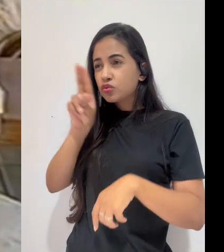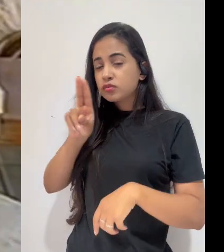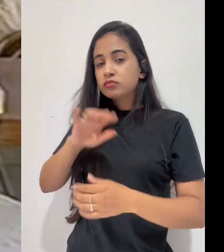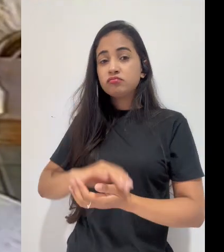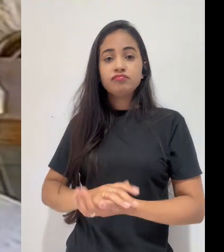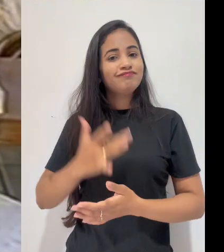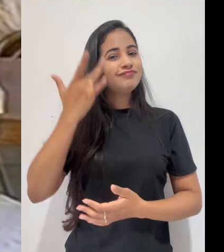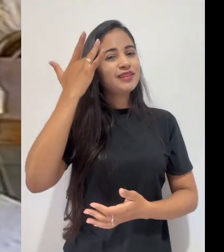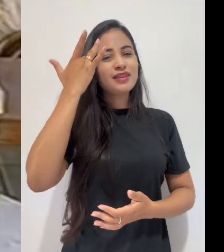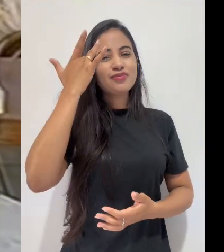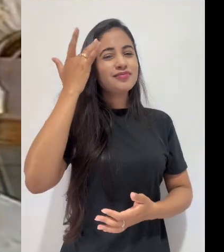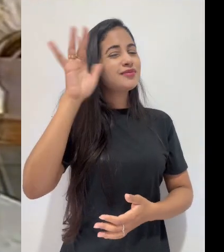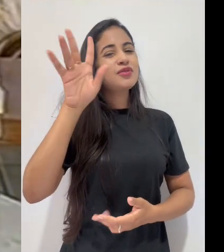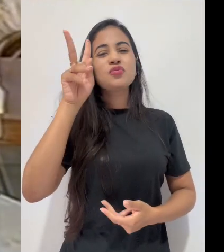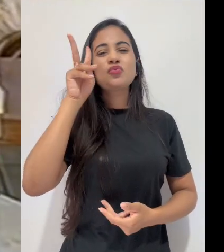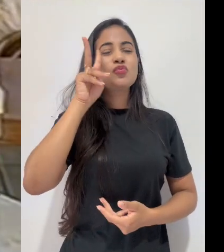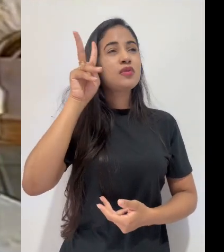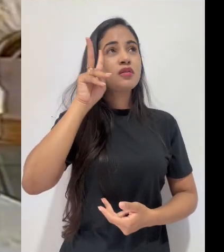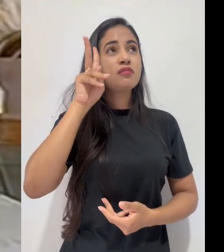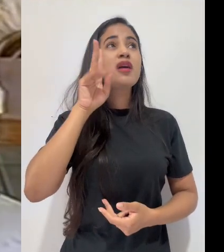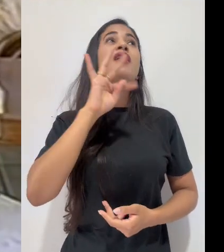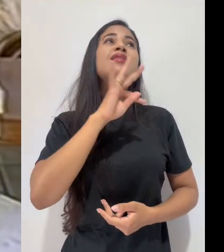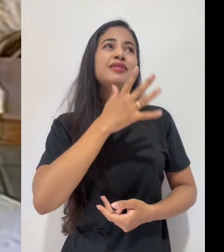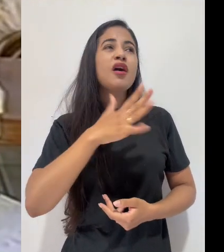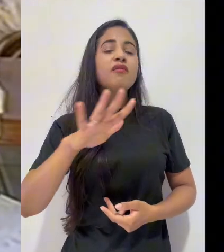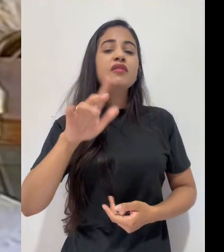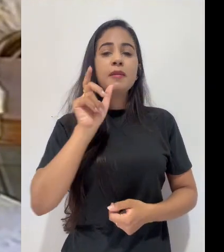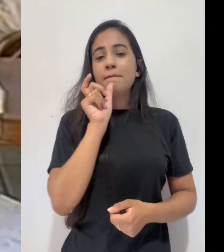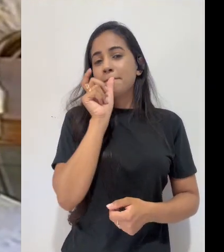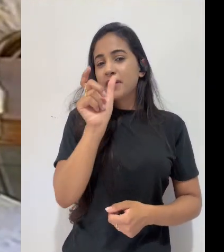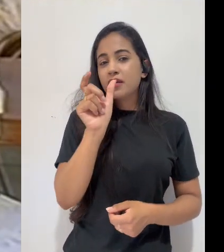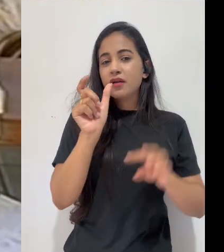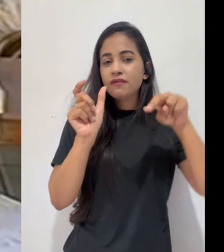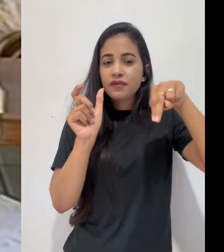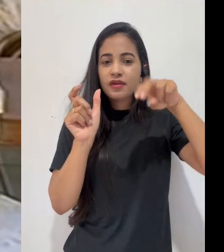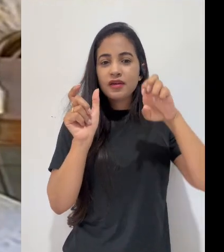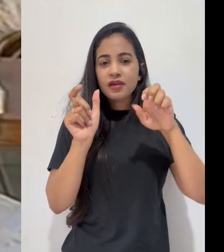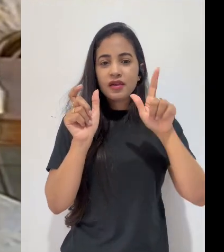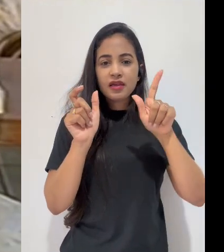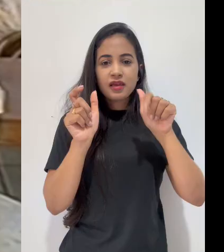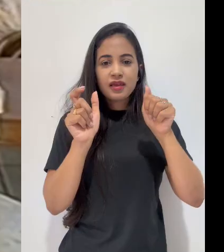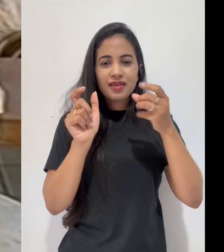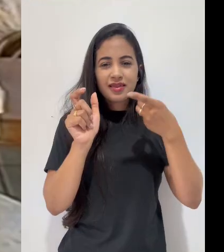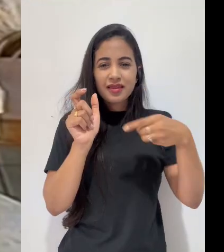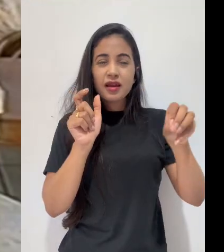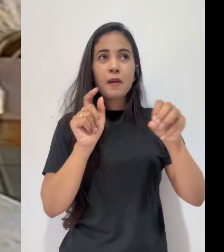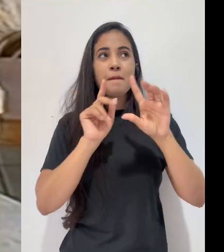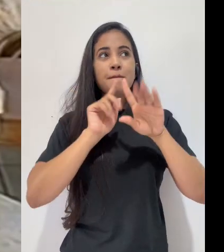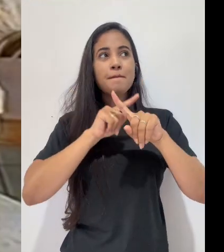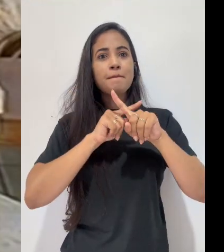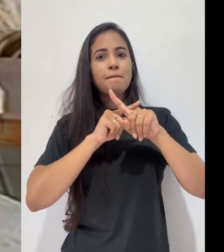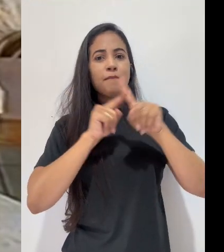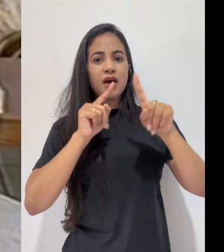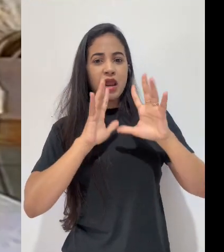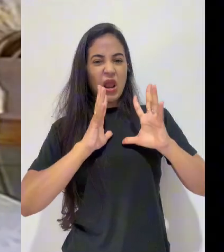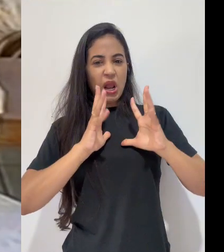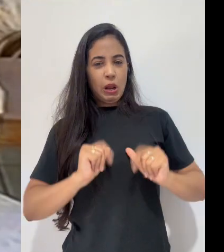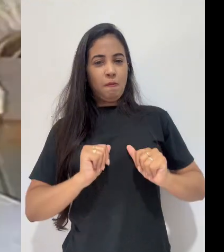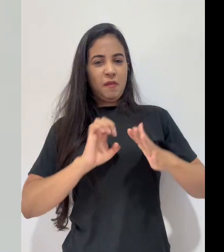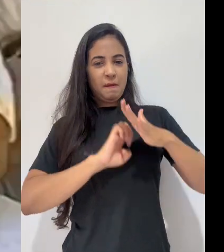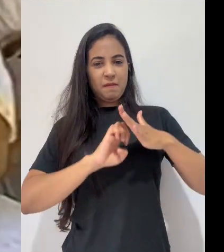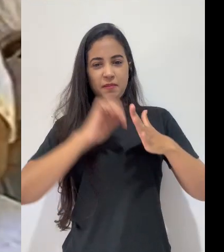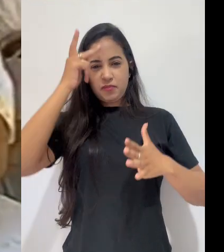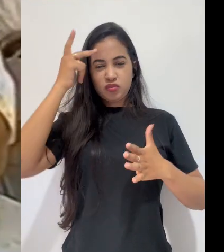recordo do termo, talvez o negão, talvez eu tenha utilizado, mas de limpar a empresa, não me